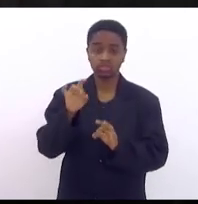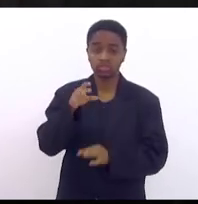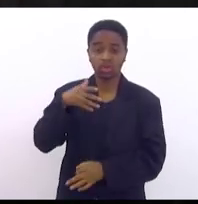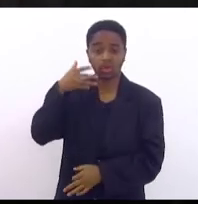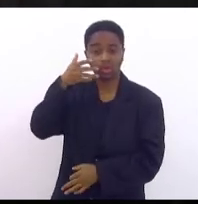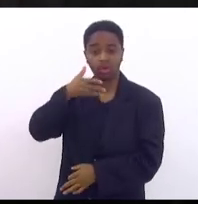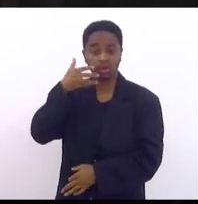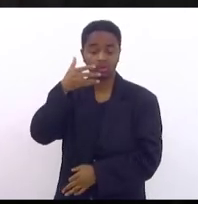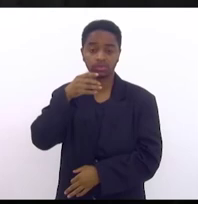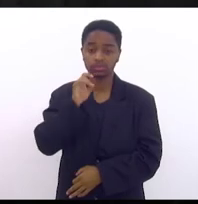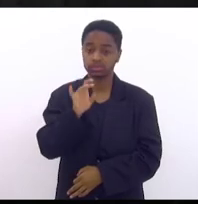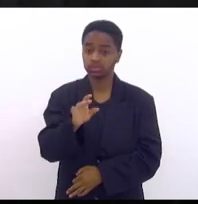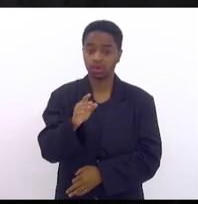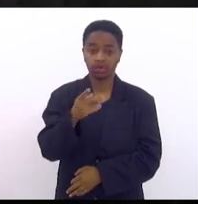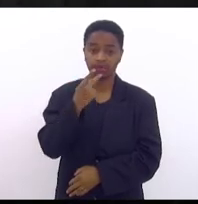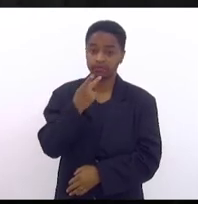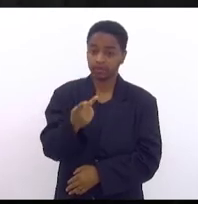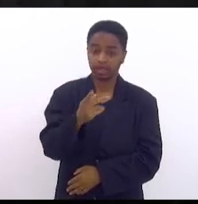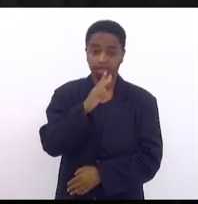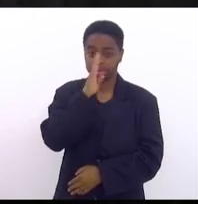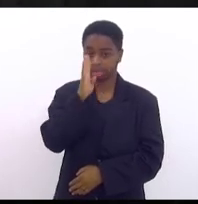palavras, isso tudo era blefe.